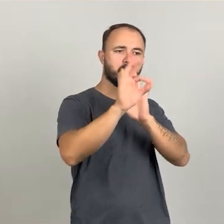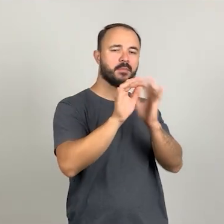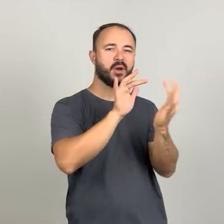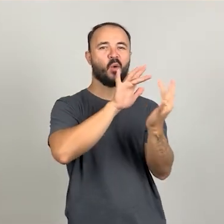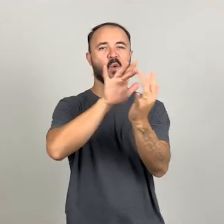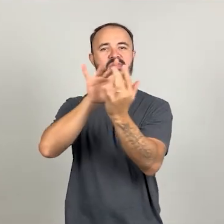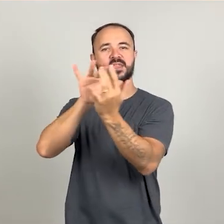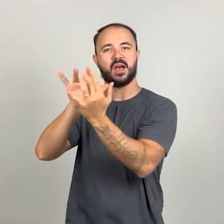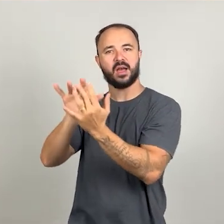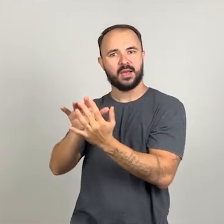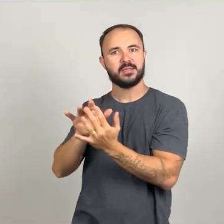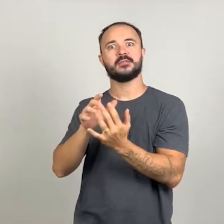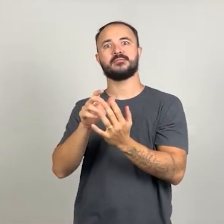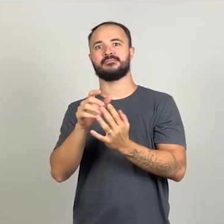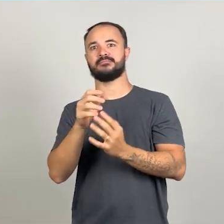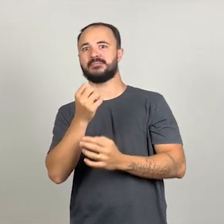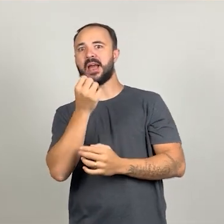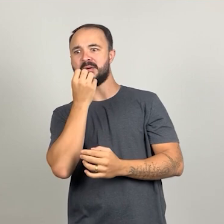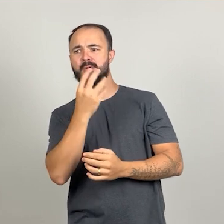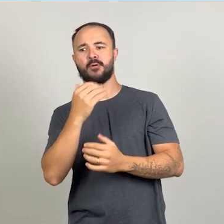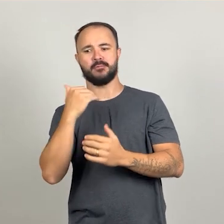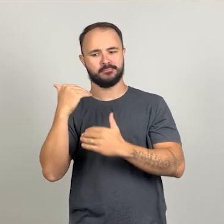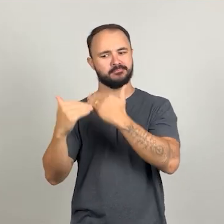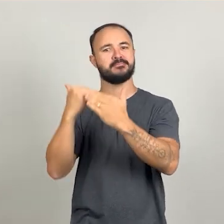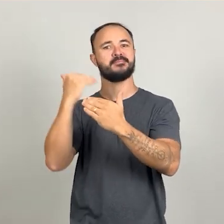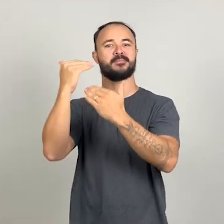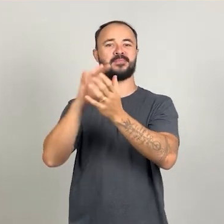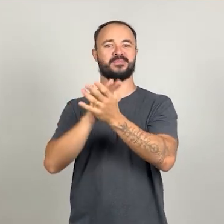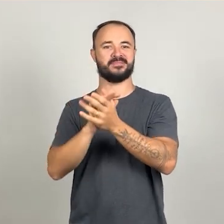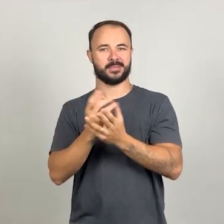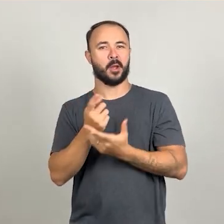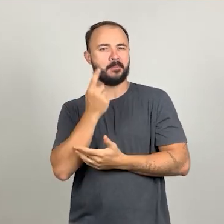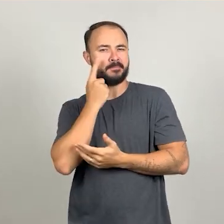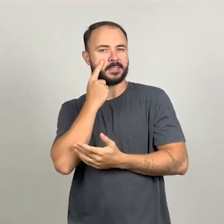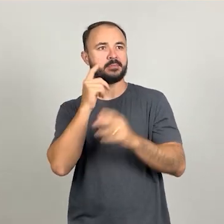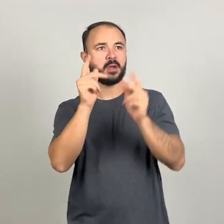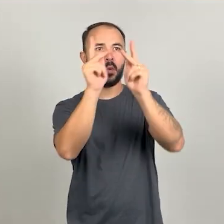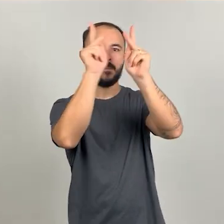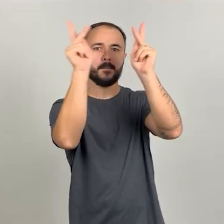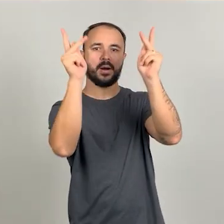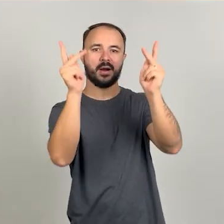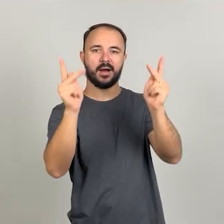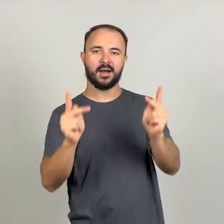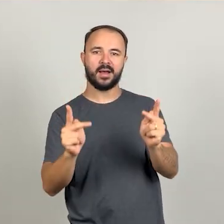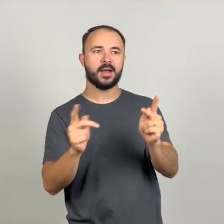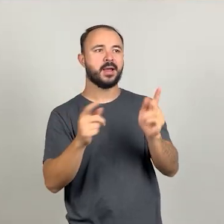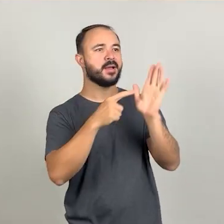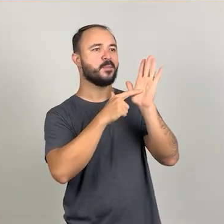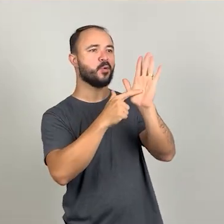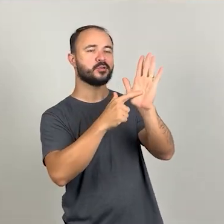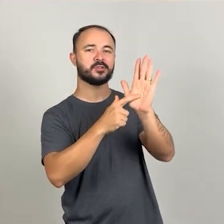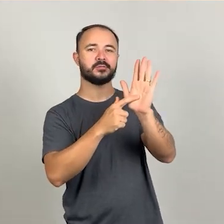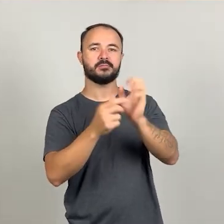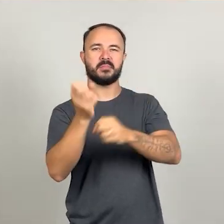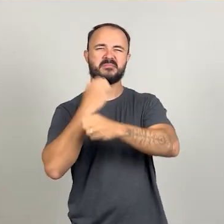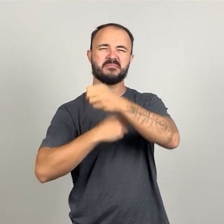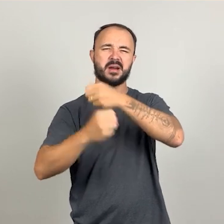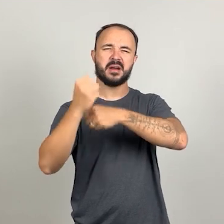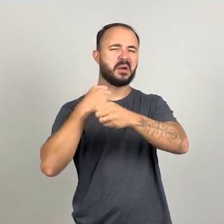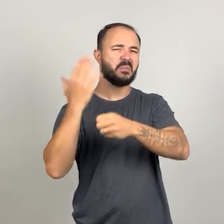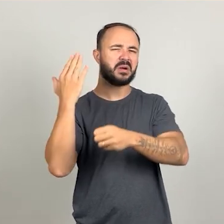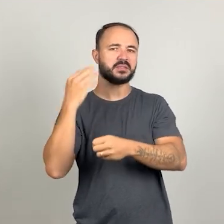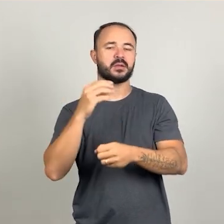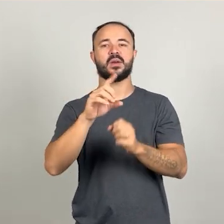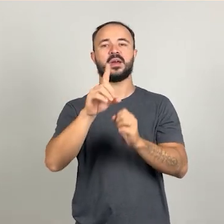Aqui nós temos dois mapas onde a gente pode comparar Imperatriz na década de 40 e Imperatriz